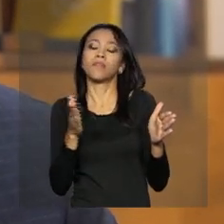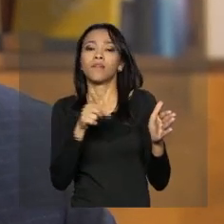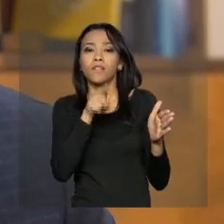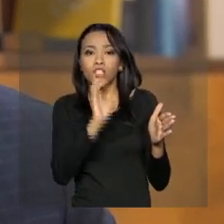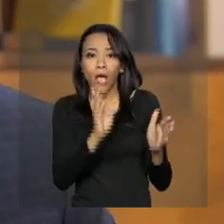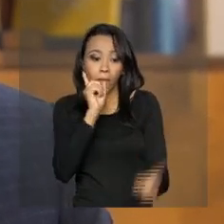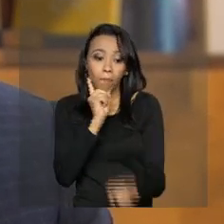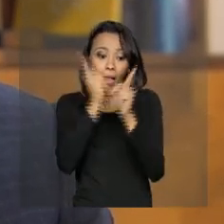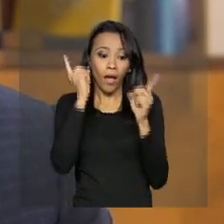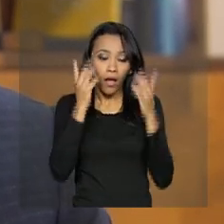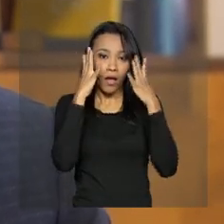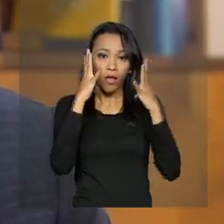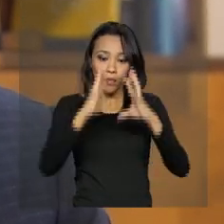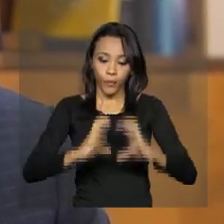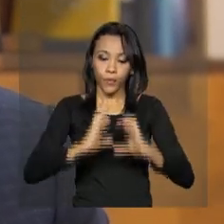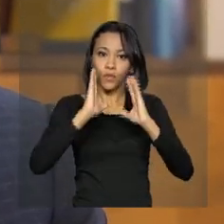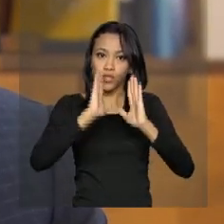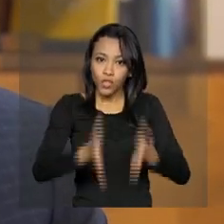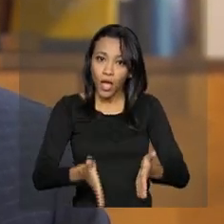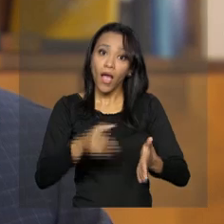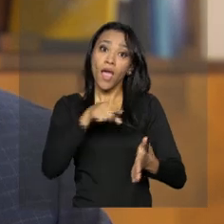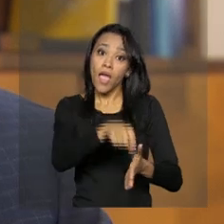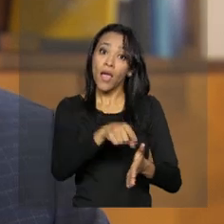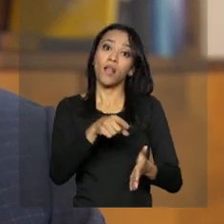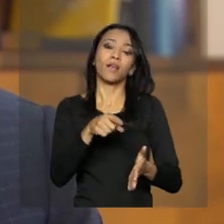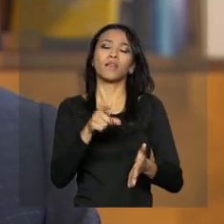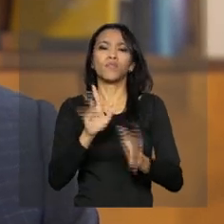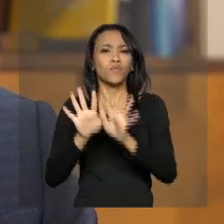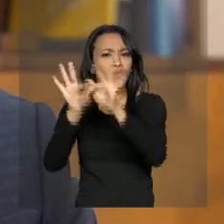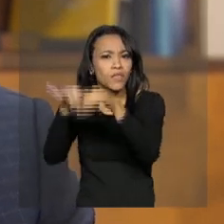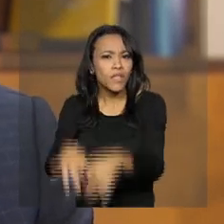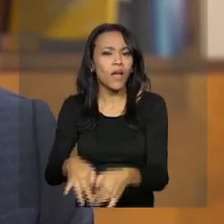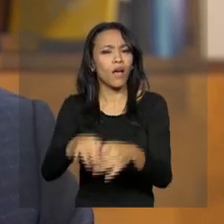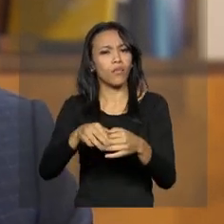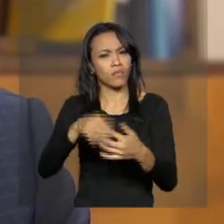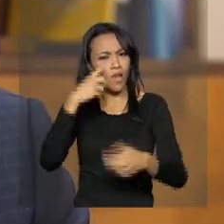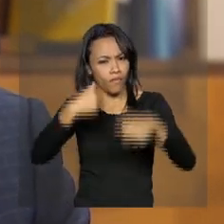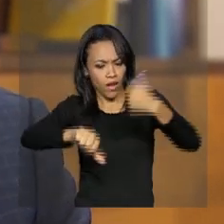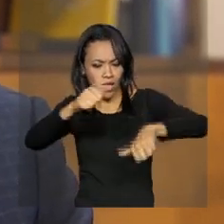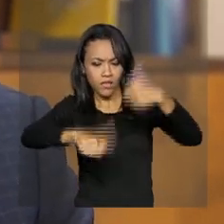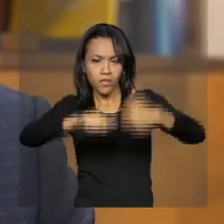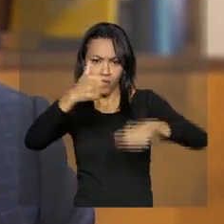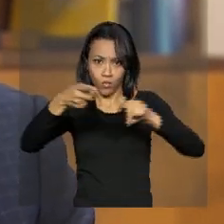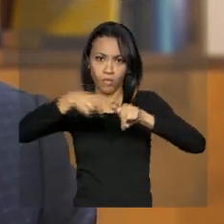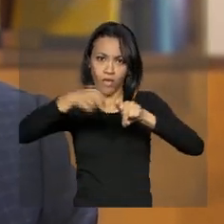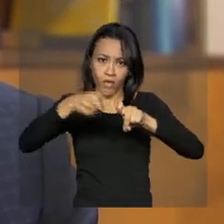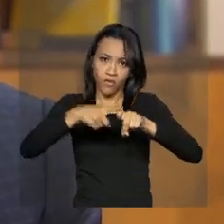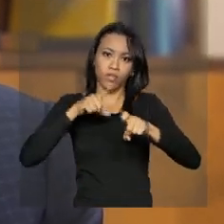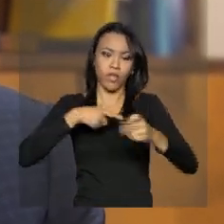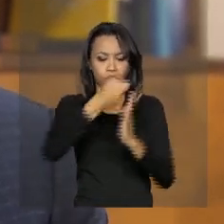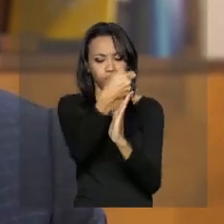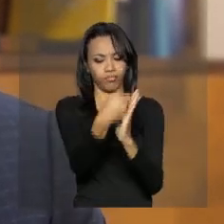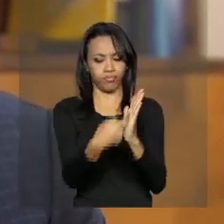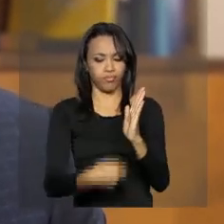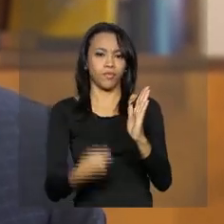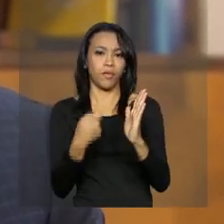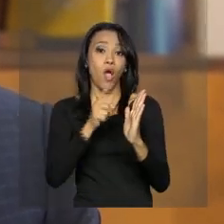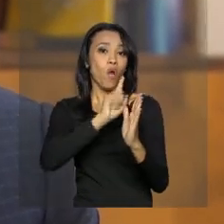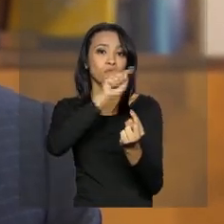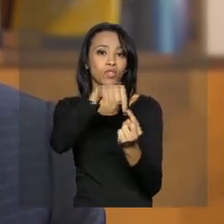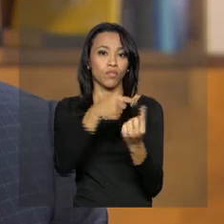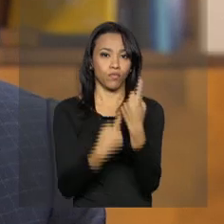confirmação diagnóstica ela receba ao final desse processo um laudo médico circunstanciado que vai ter duas